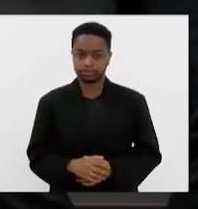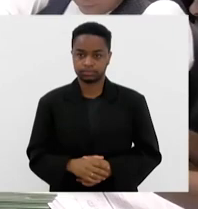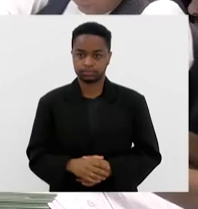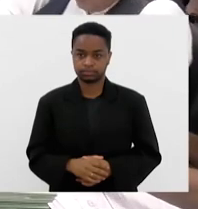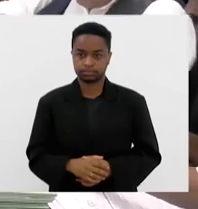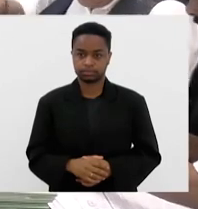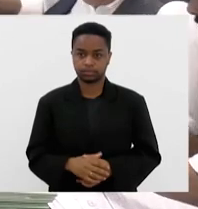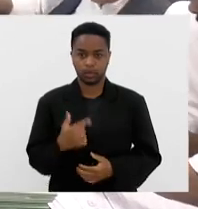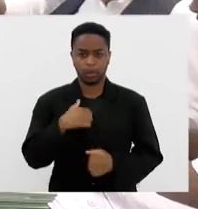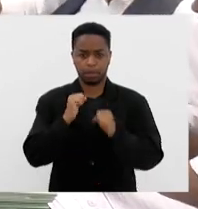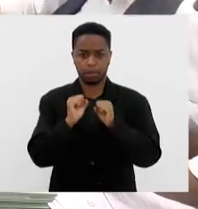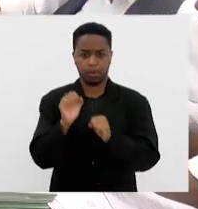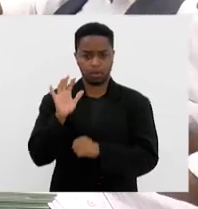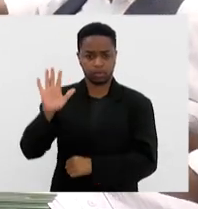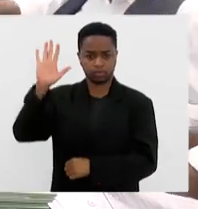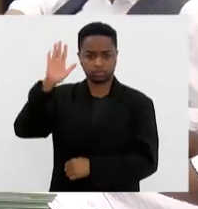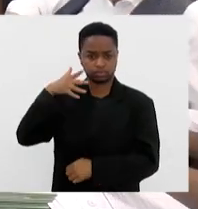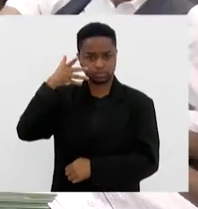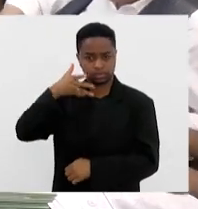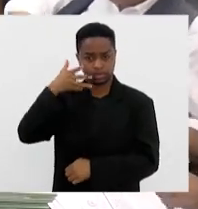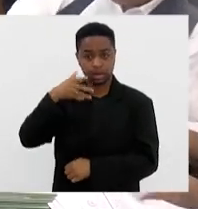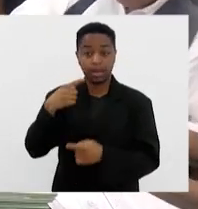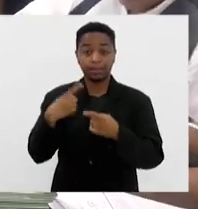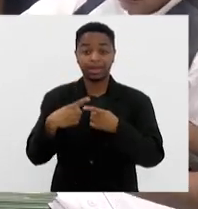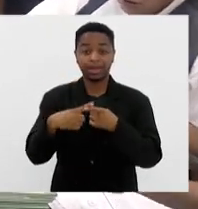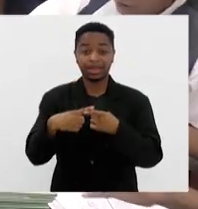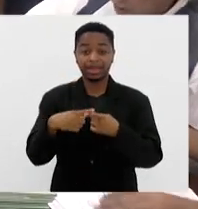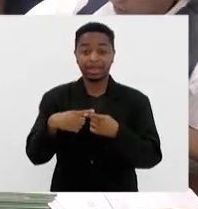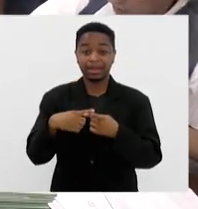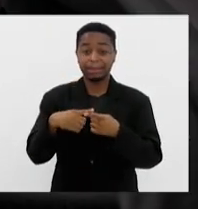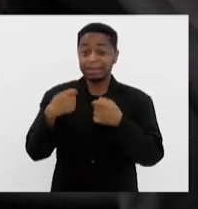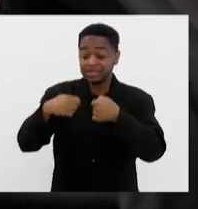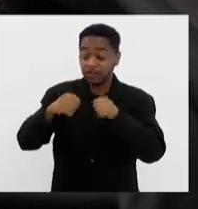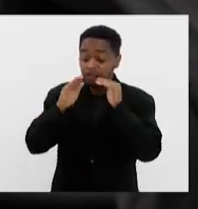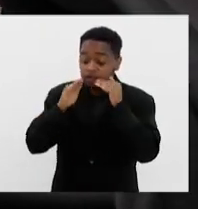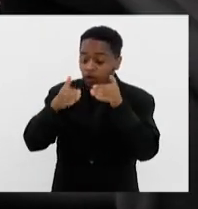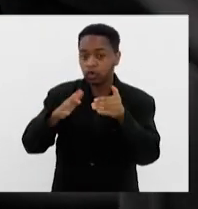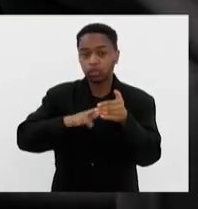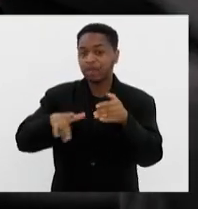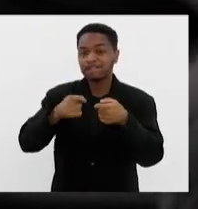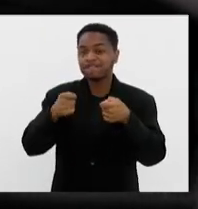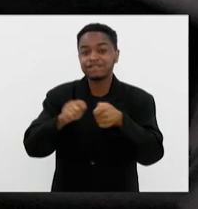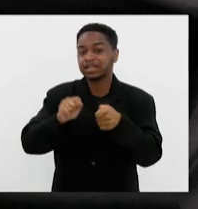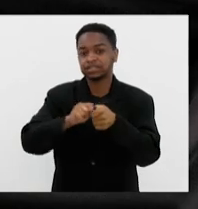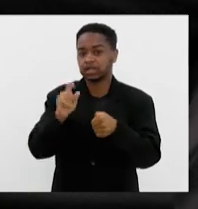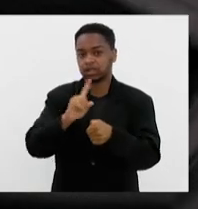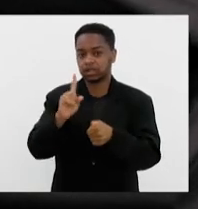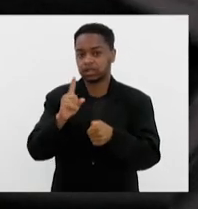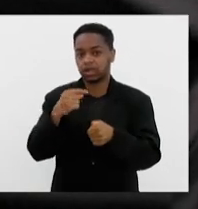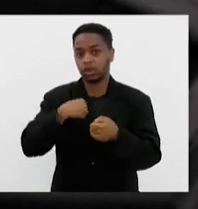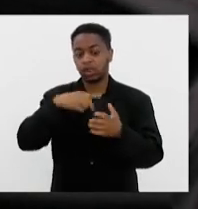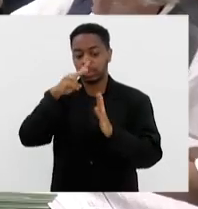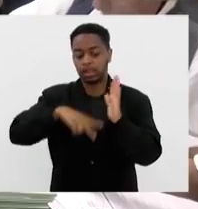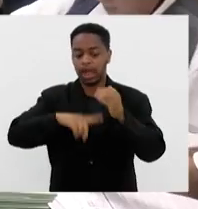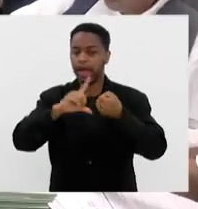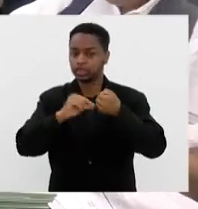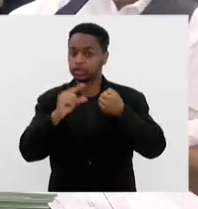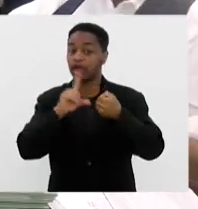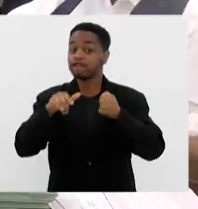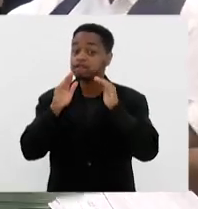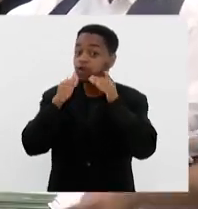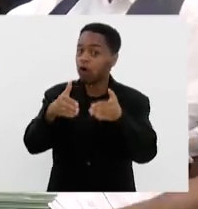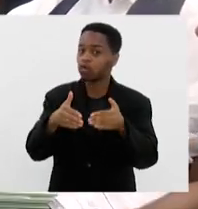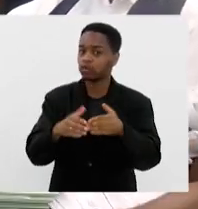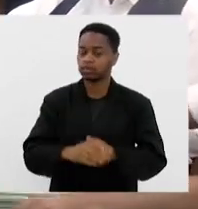permite só uma parte, deputado Bim, é que deverá ter o foco e não fazer. Sim, querido. Está no artigo. É o foco. É sobre o foco. Mas esta